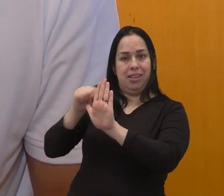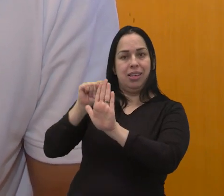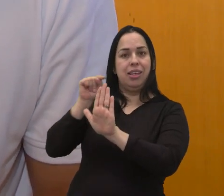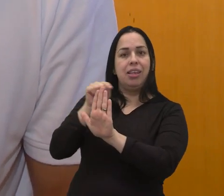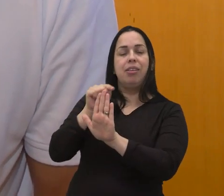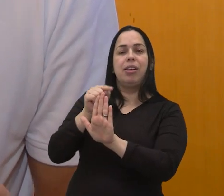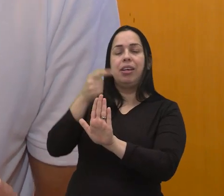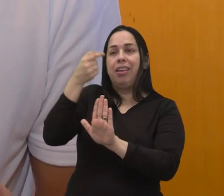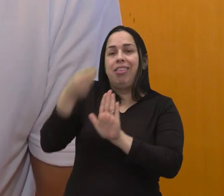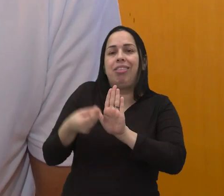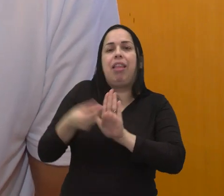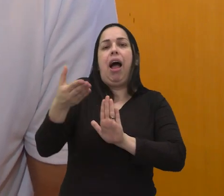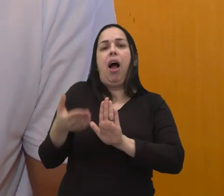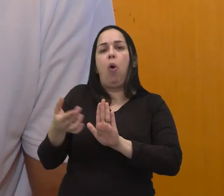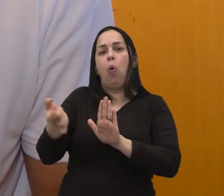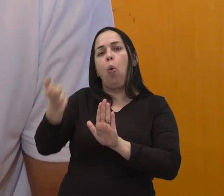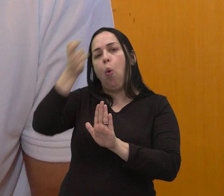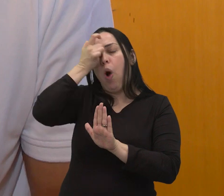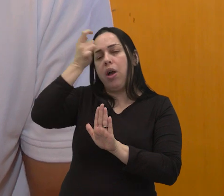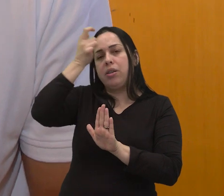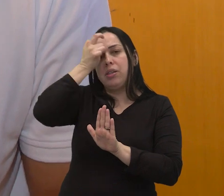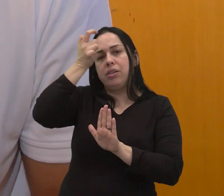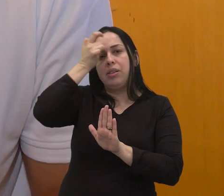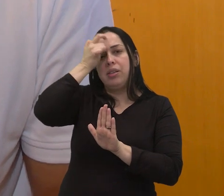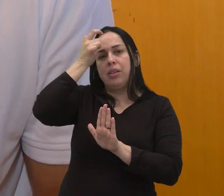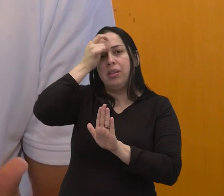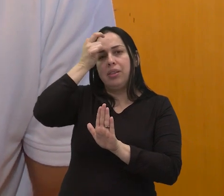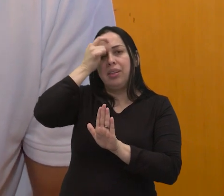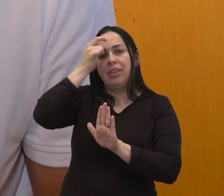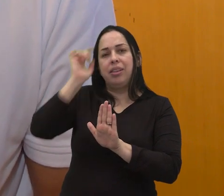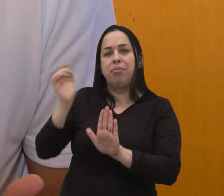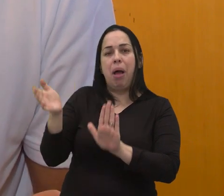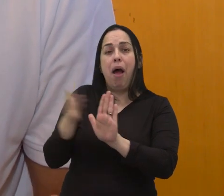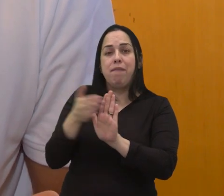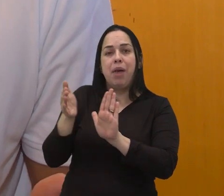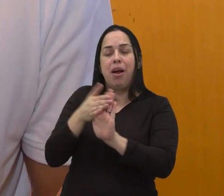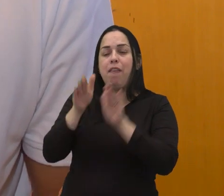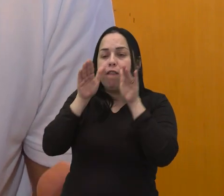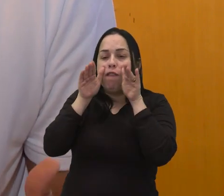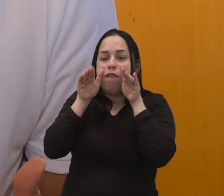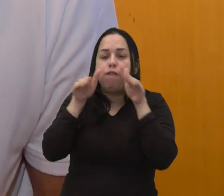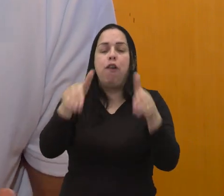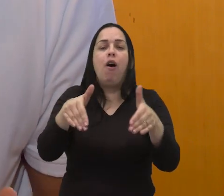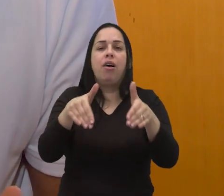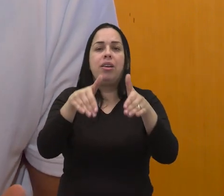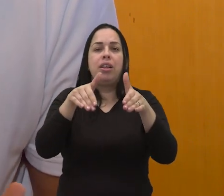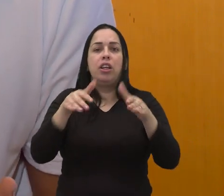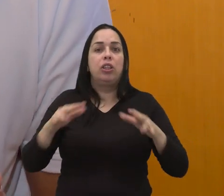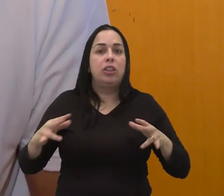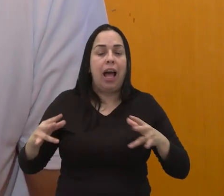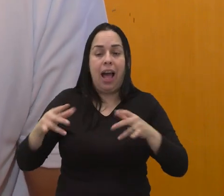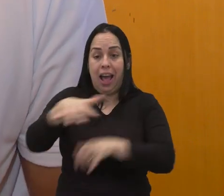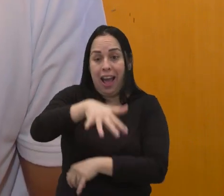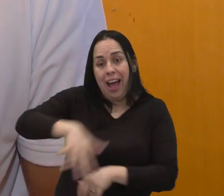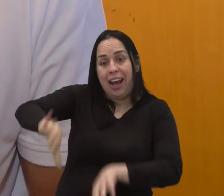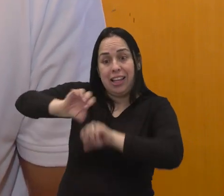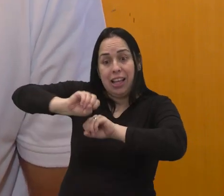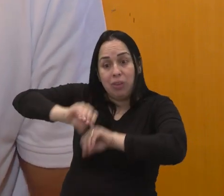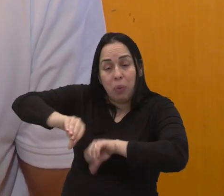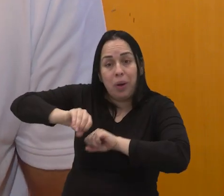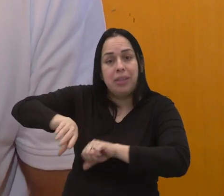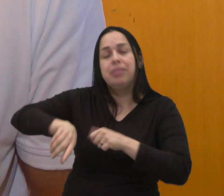e conscientizar e colocar como pauta específica para toda a educação,